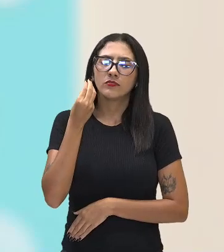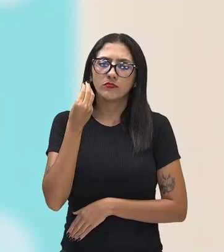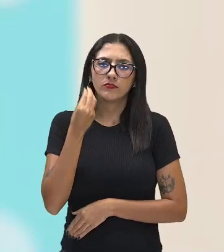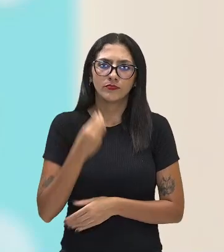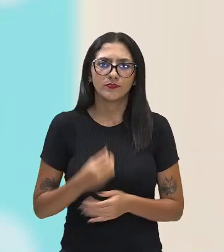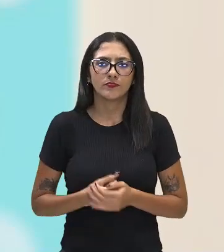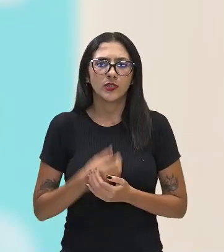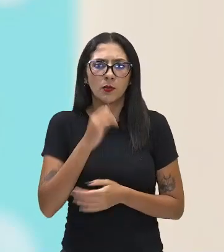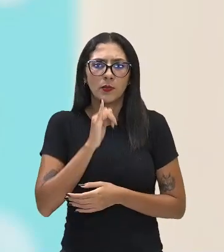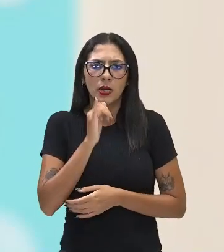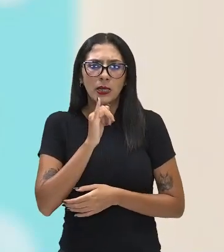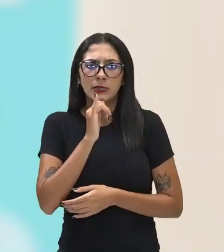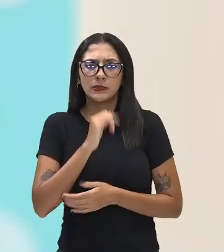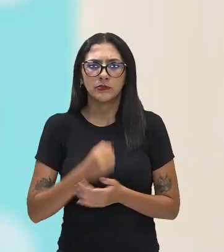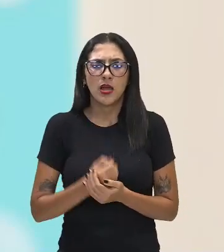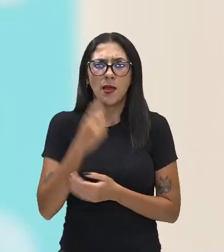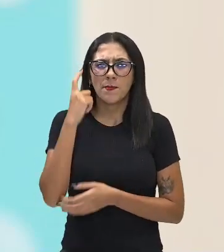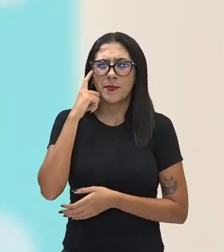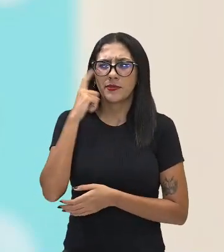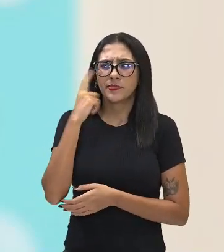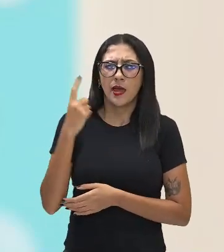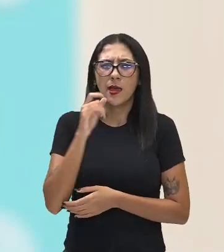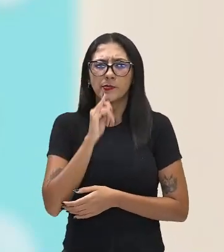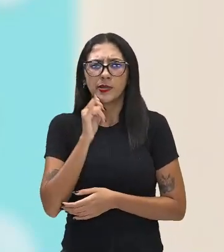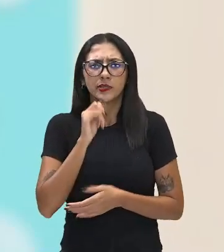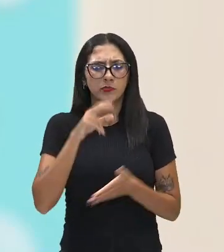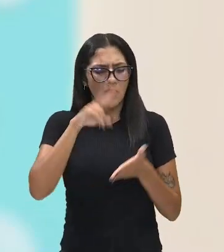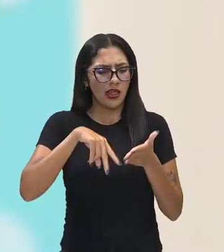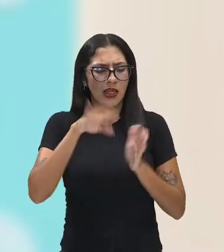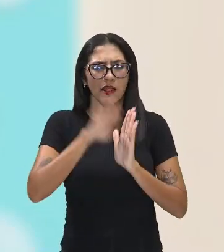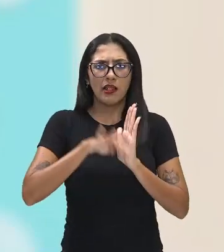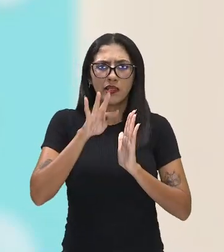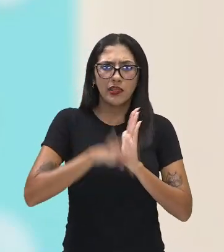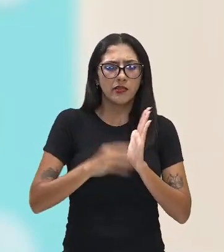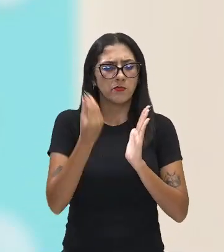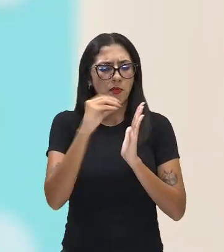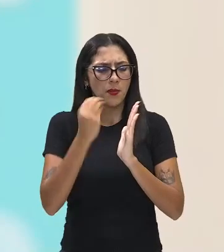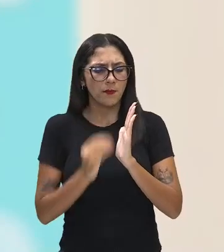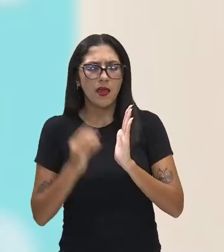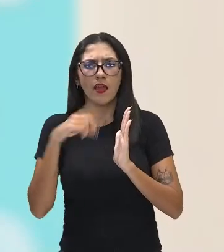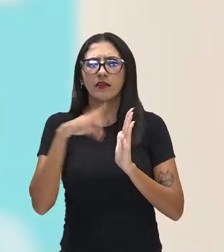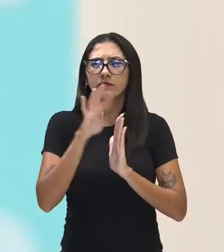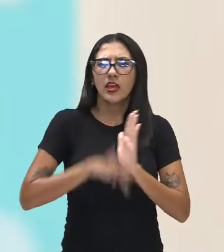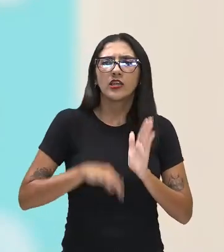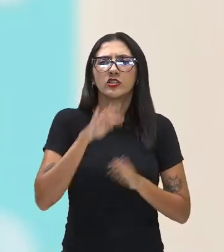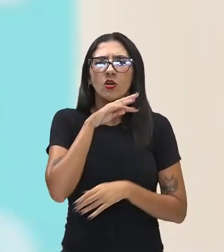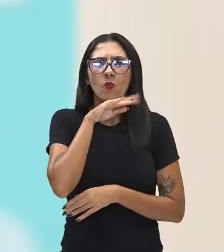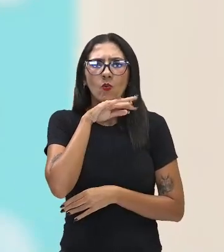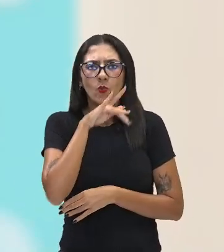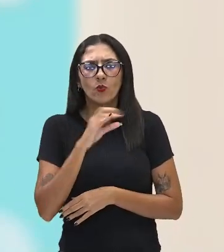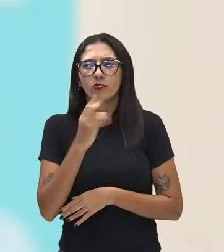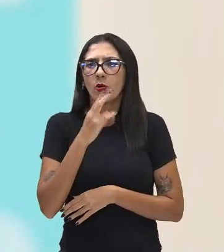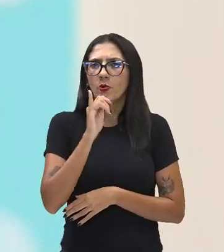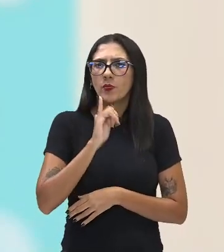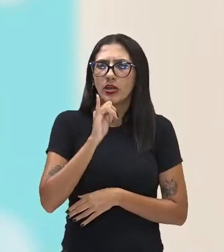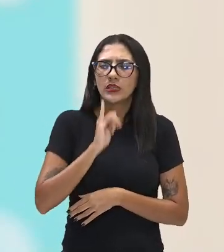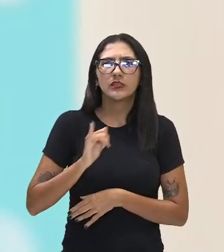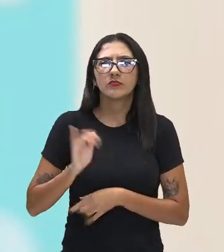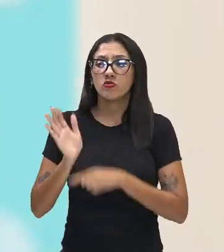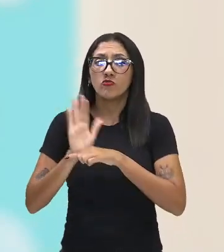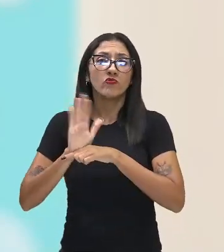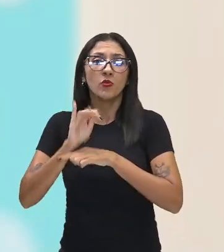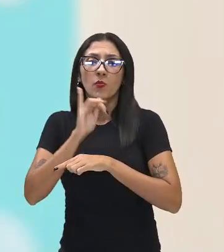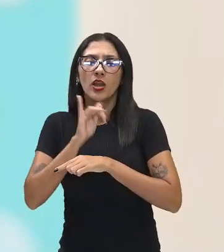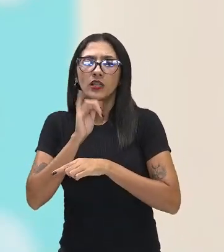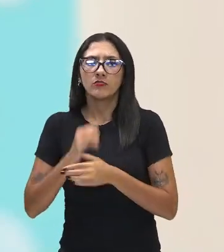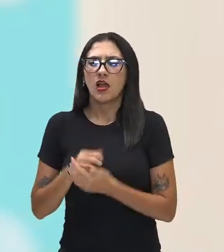jeito, né? Só lá dizendo que o texto não está bom, e se for de um filme vai dizer que o